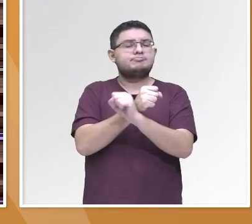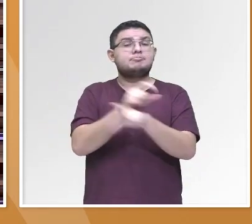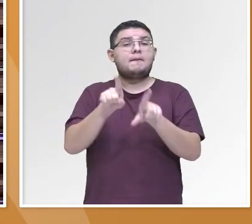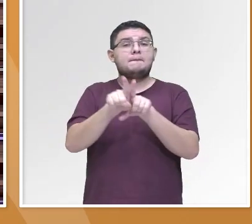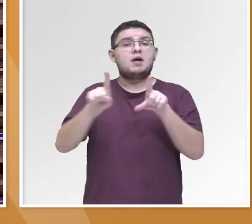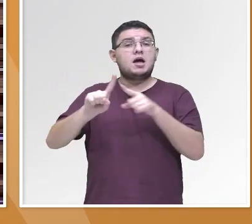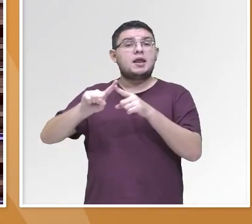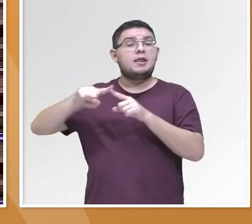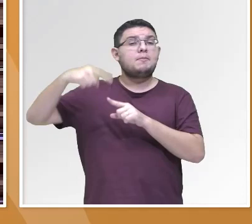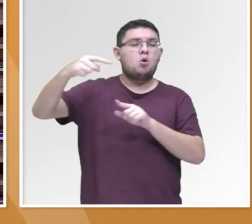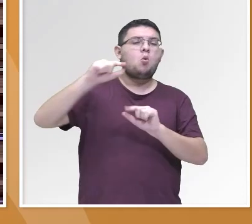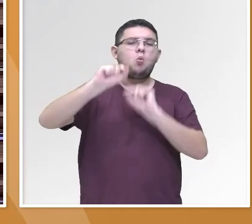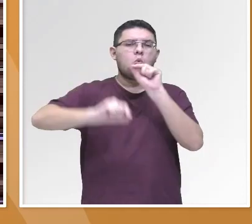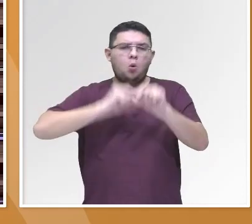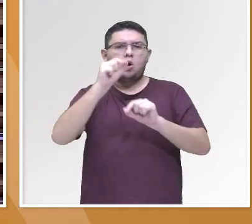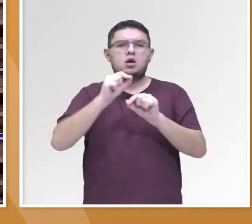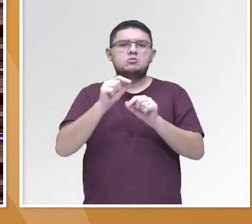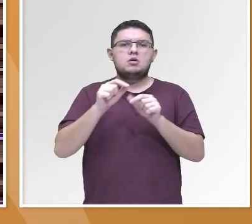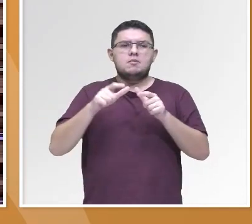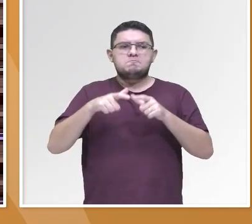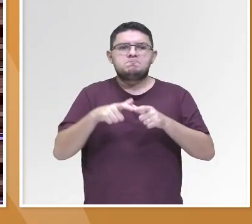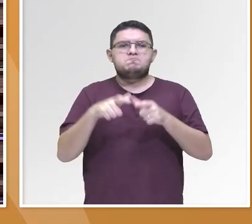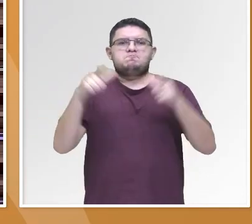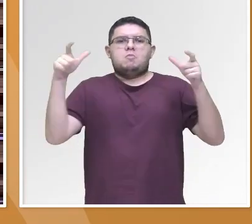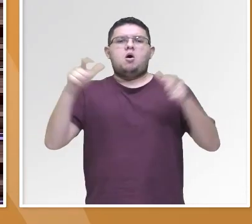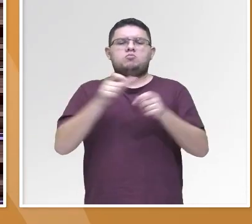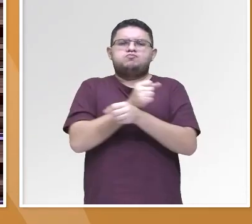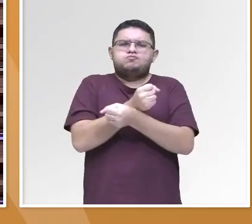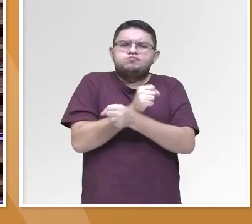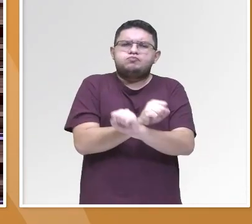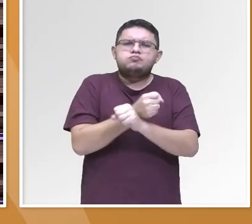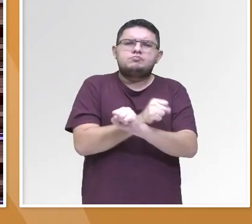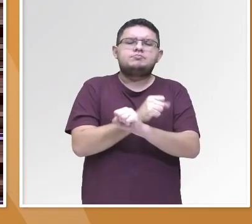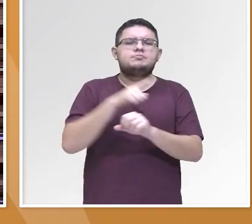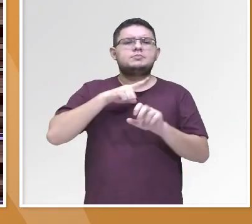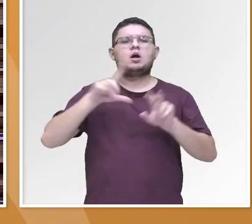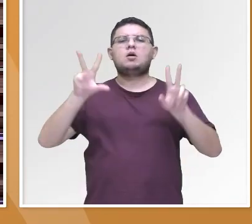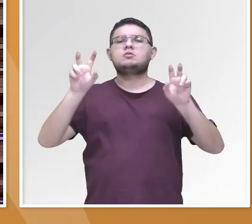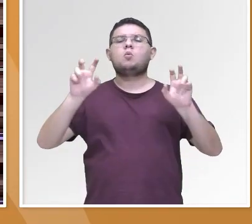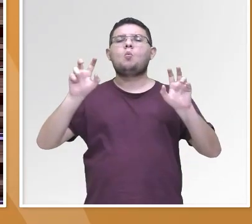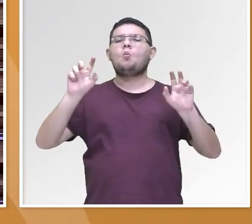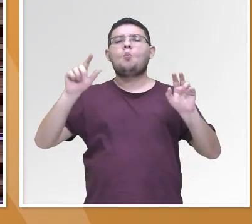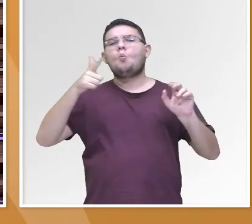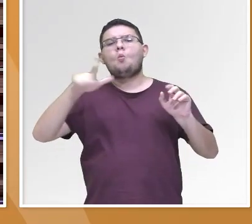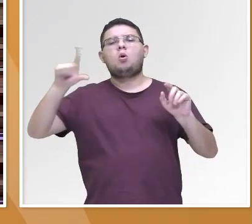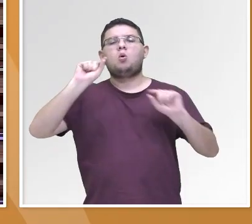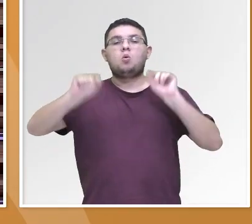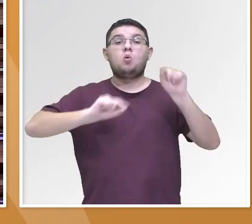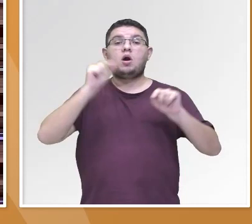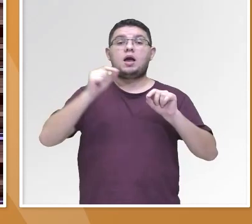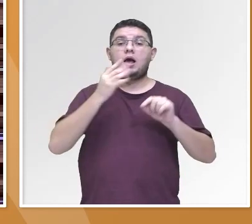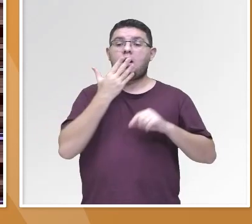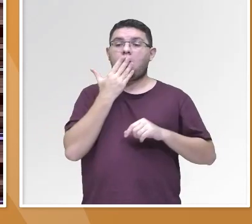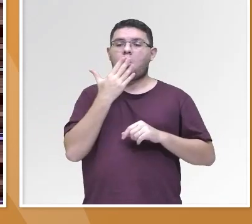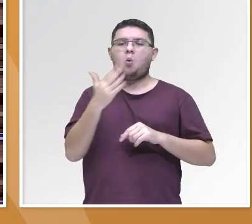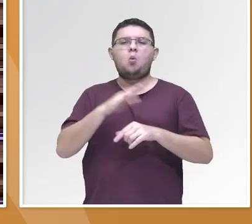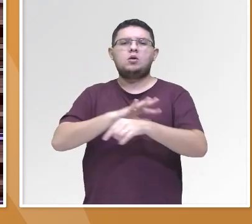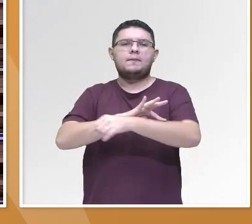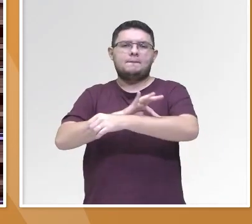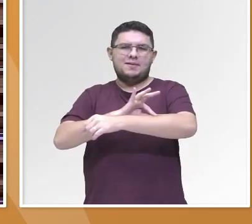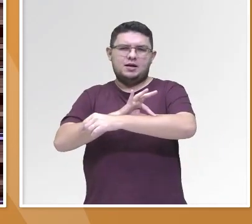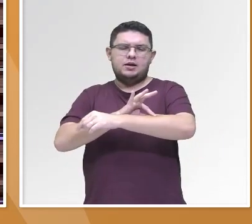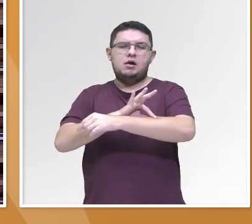processo de escravização dos africanos, uma outra questão vai ser introduzida, que era simplesmente a questão da cor da pele, tá? Onde